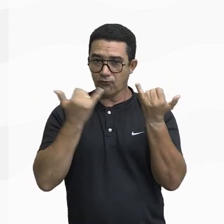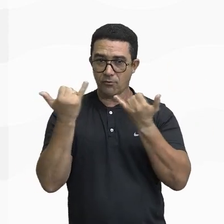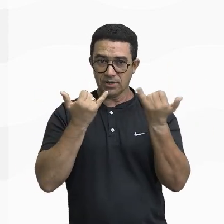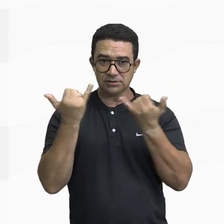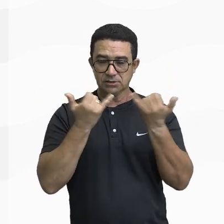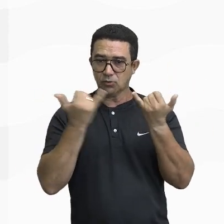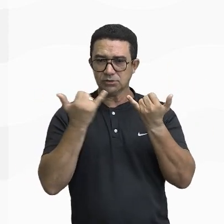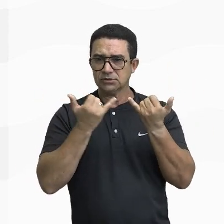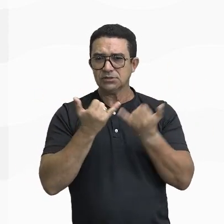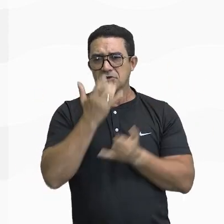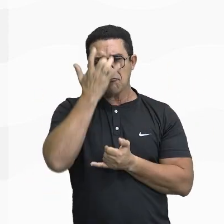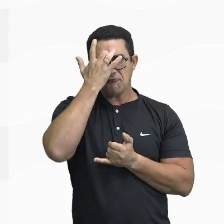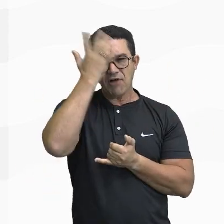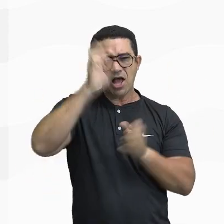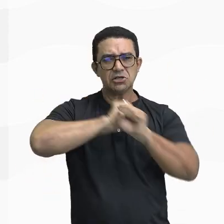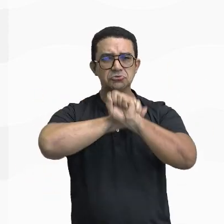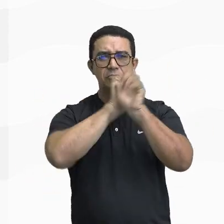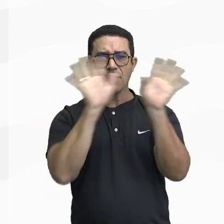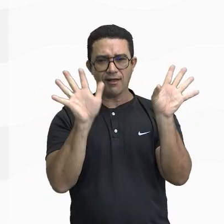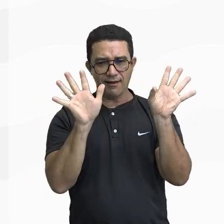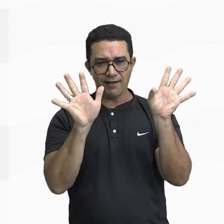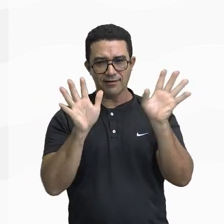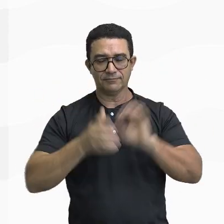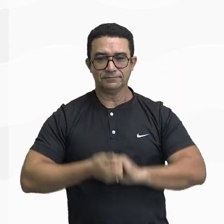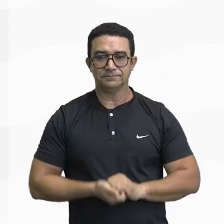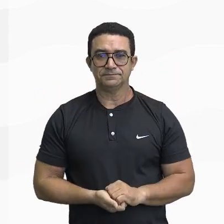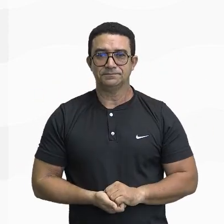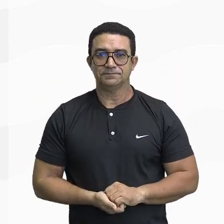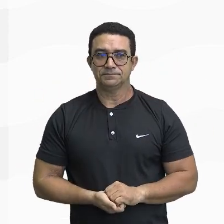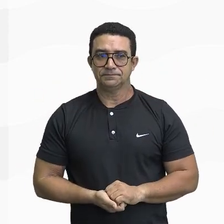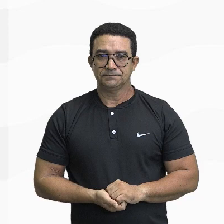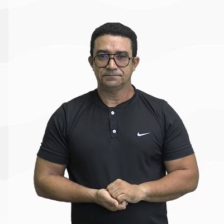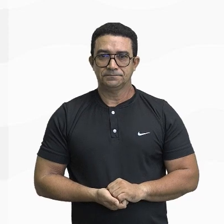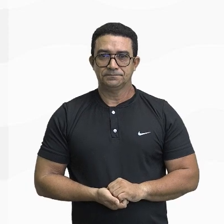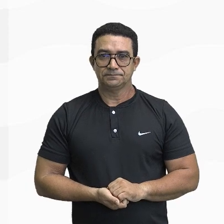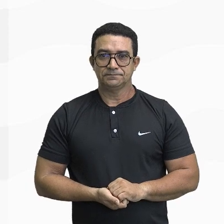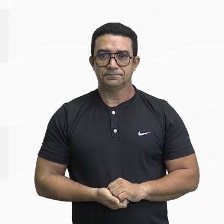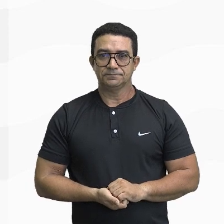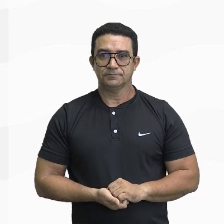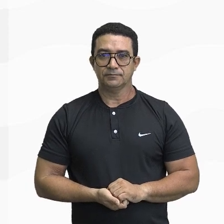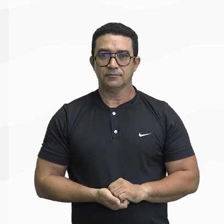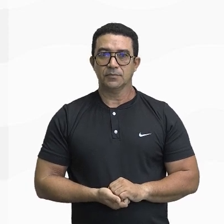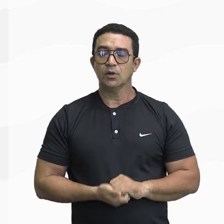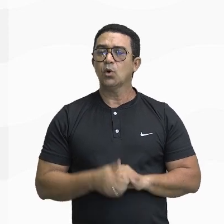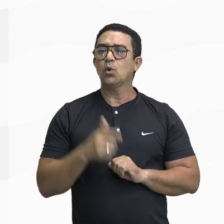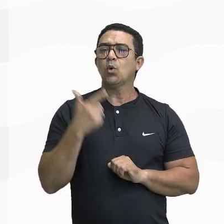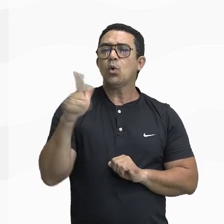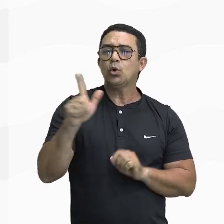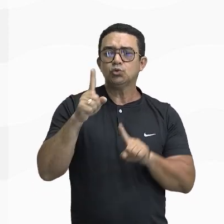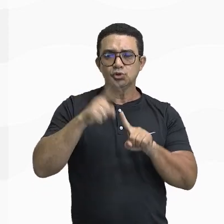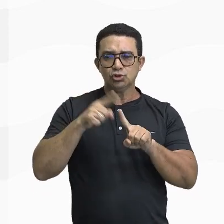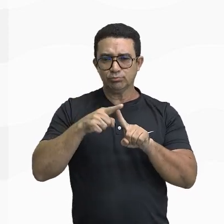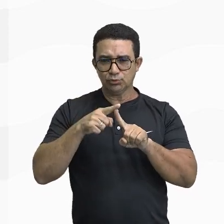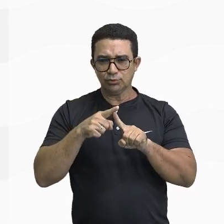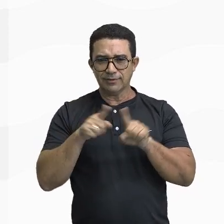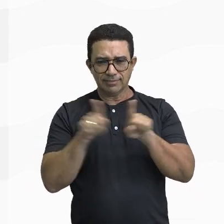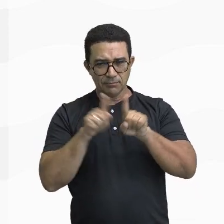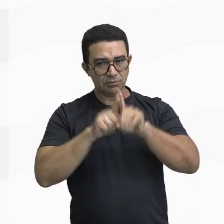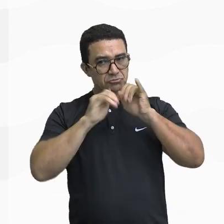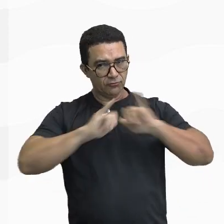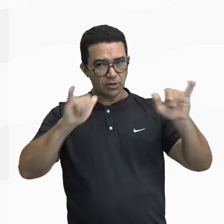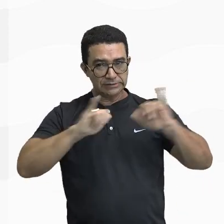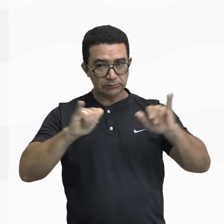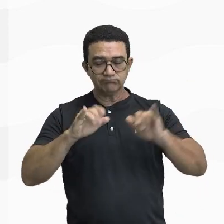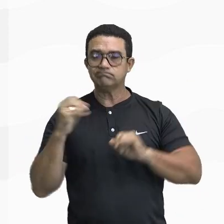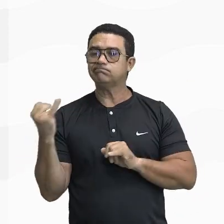de maneira simplificada. Isso. E um outro meio também de divulgação muito